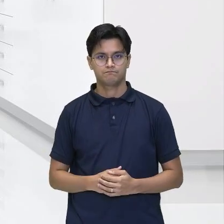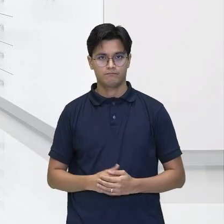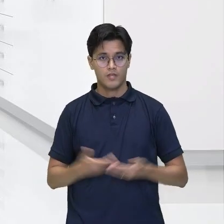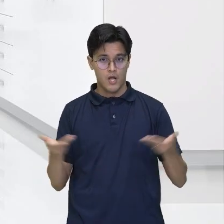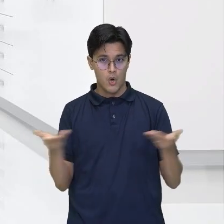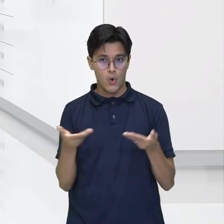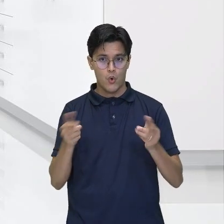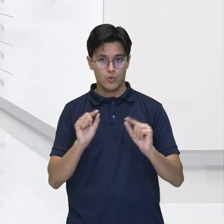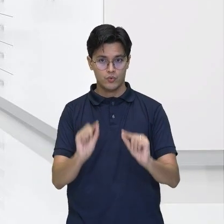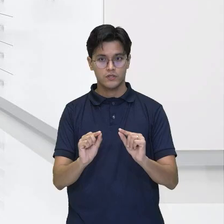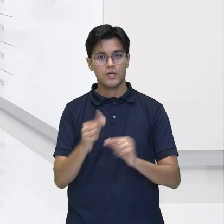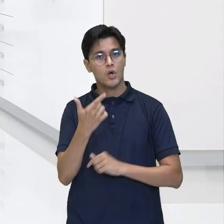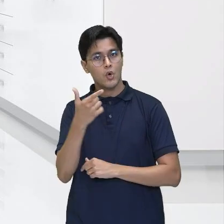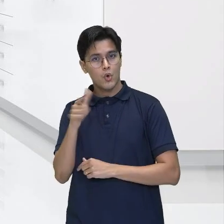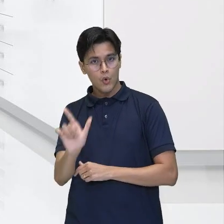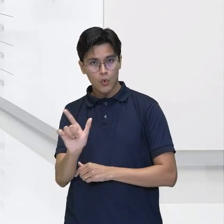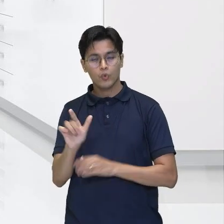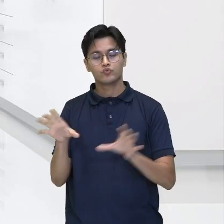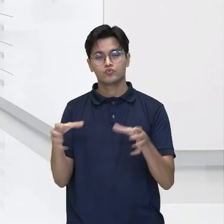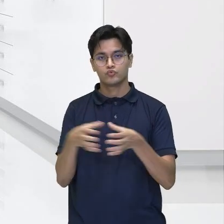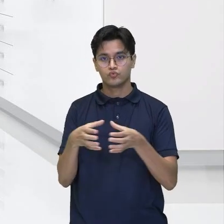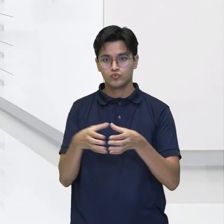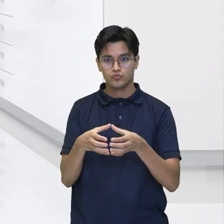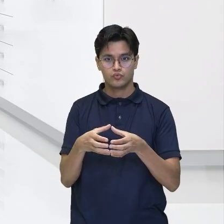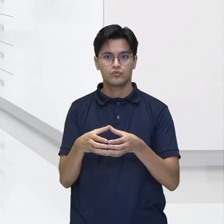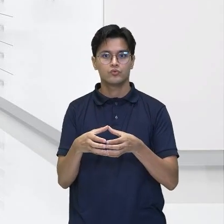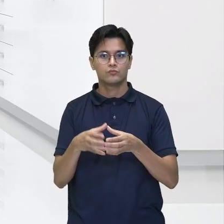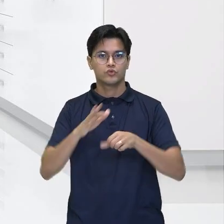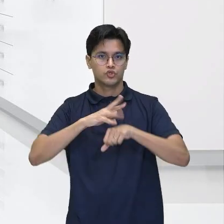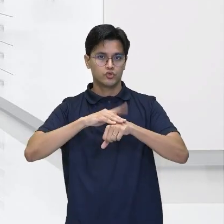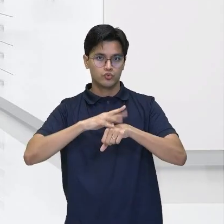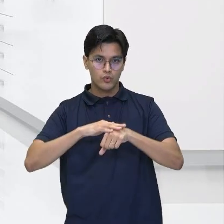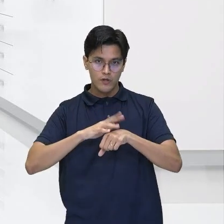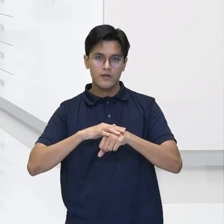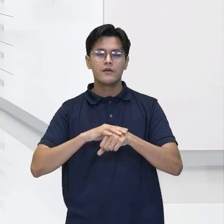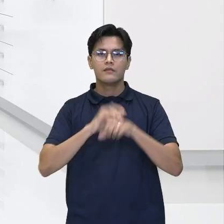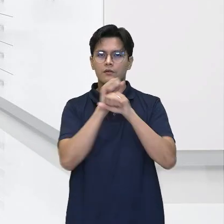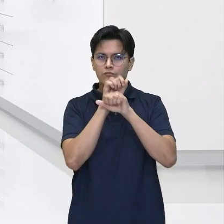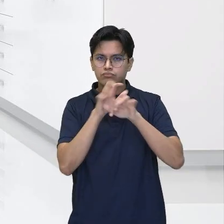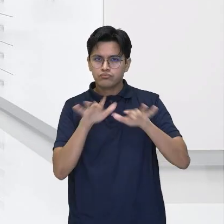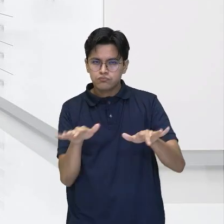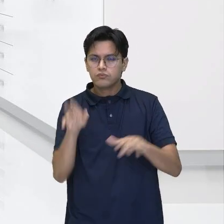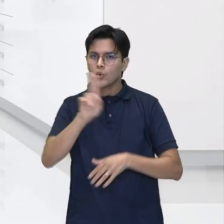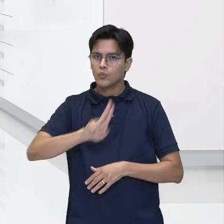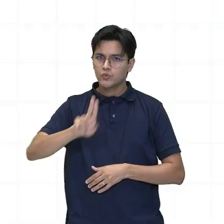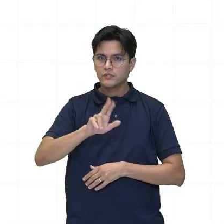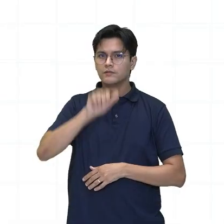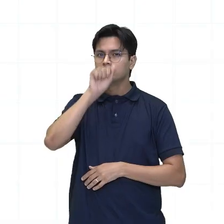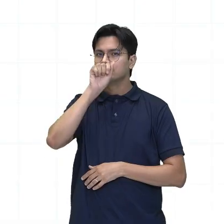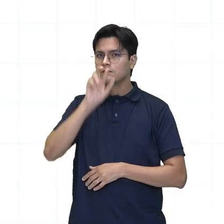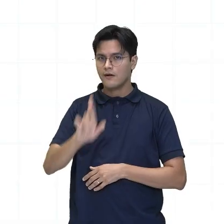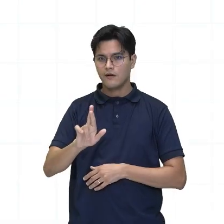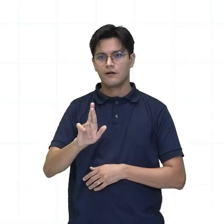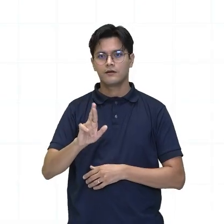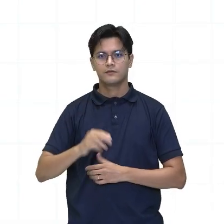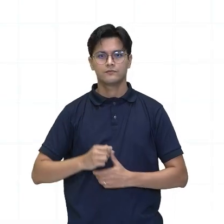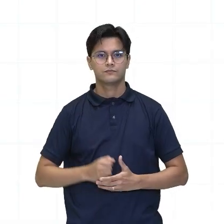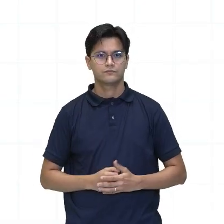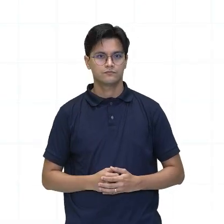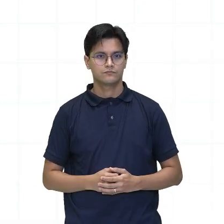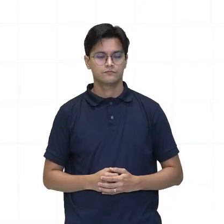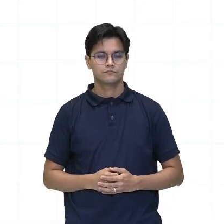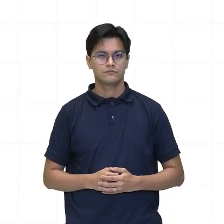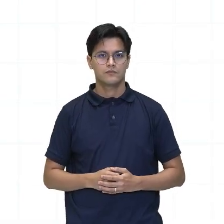agora um outro grupo de doenças que são causadas pelo ar, pela veiculação no ar, que são as doenças